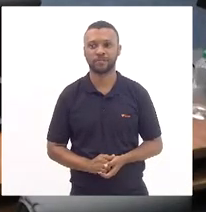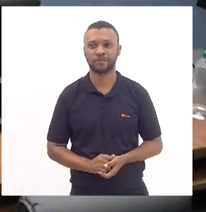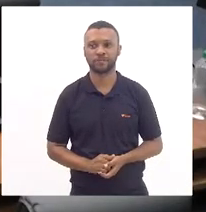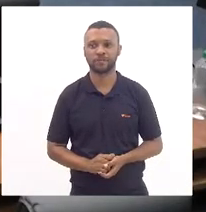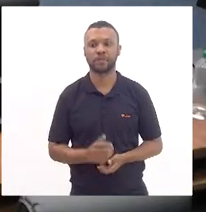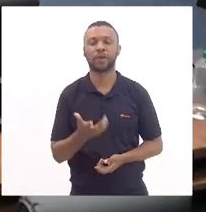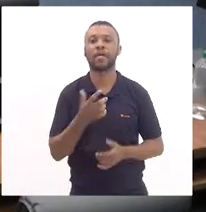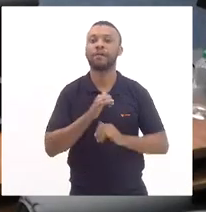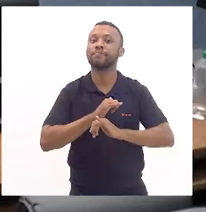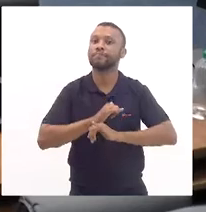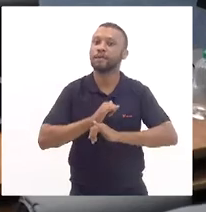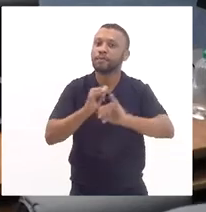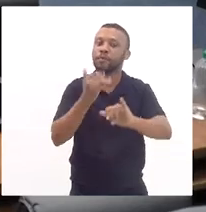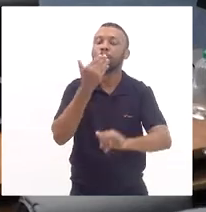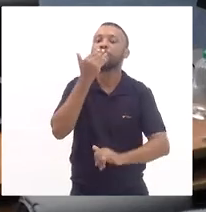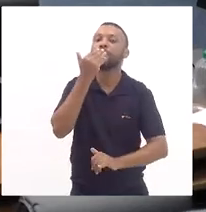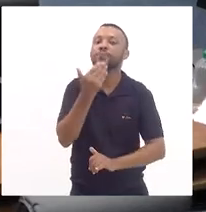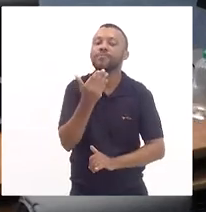Queria